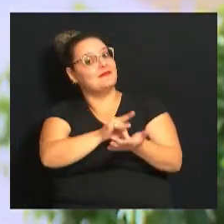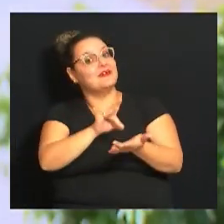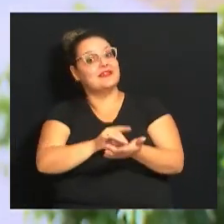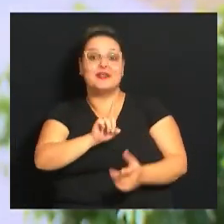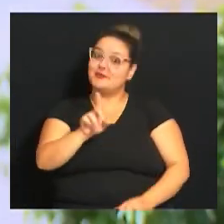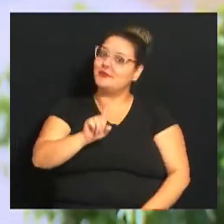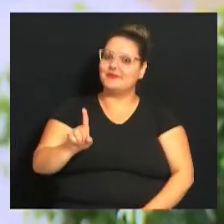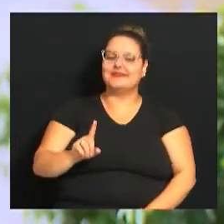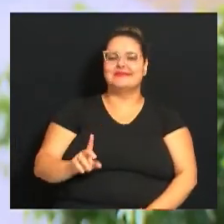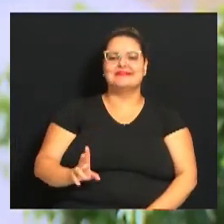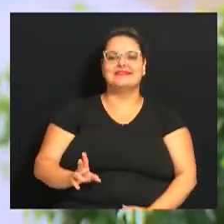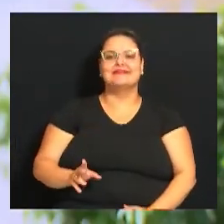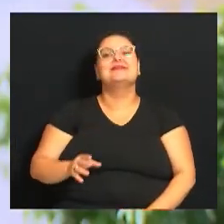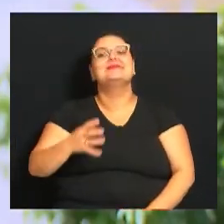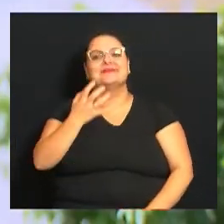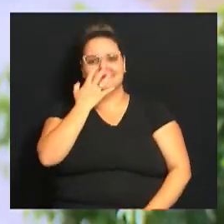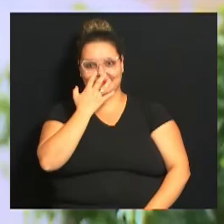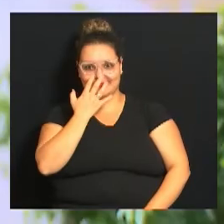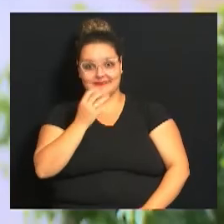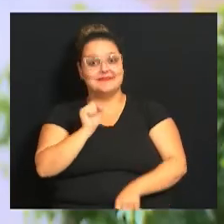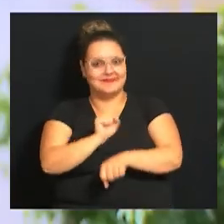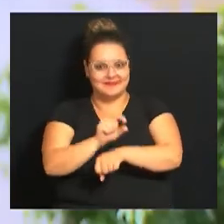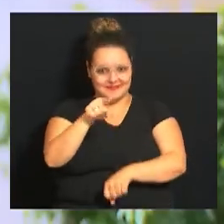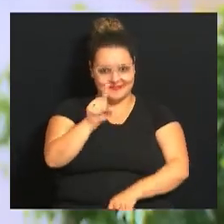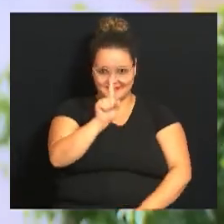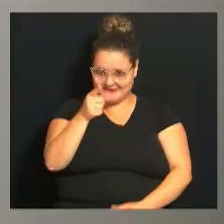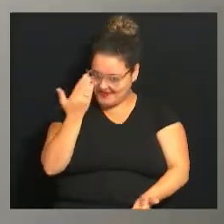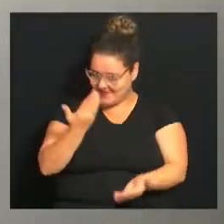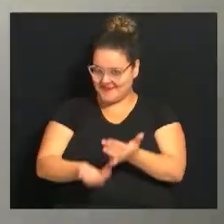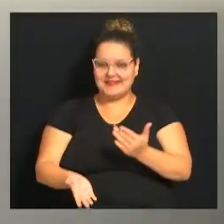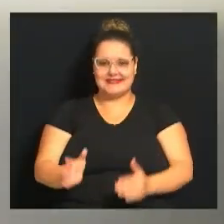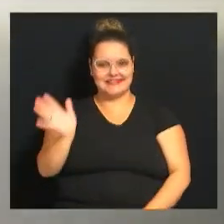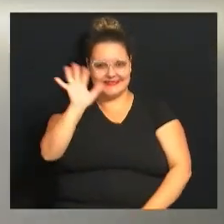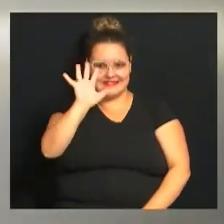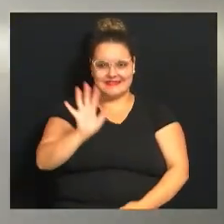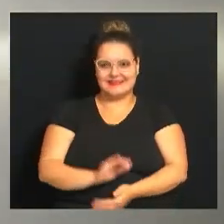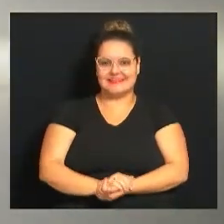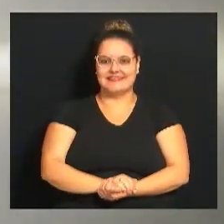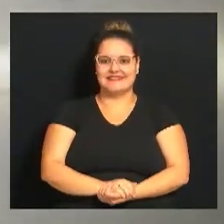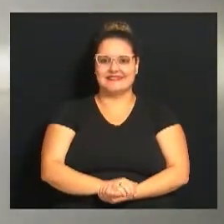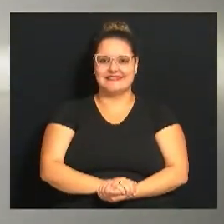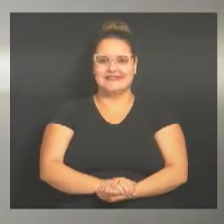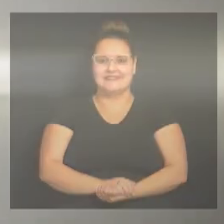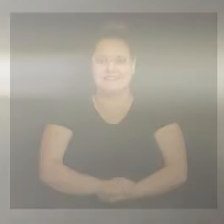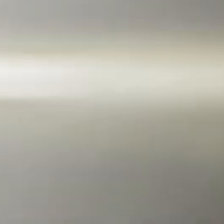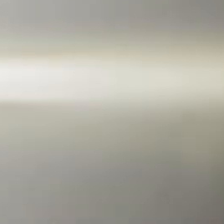sobre cachorros e espero você não vai perder, hein? Tchau!